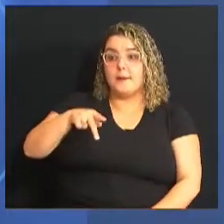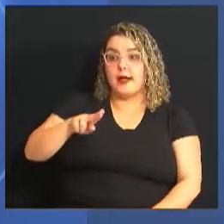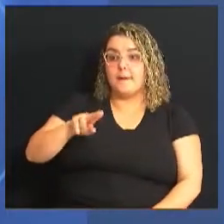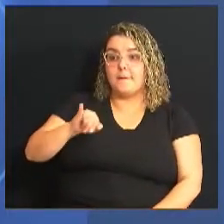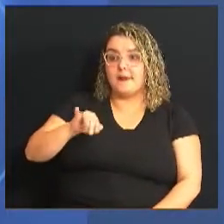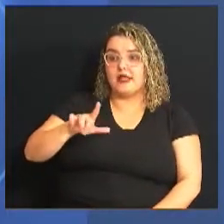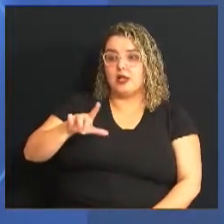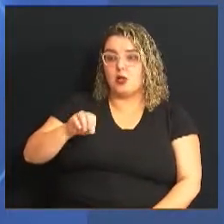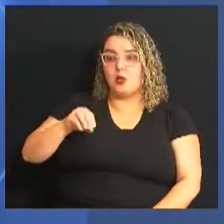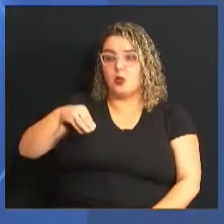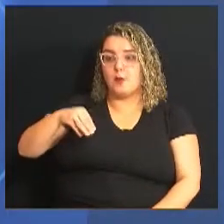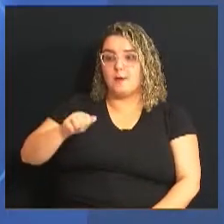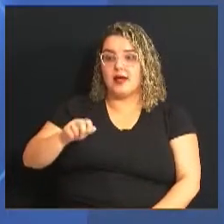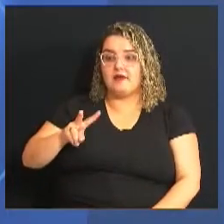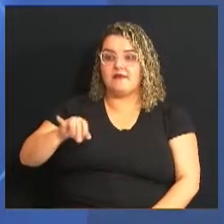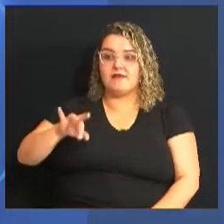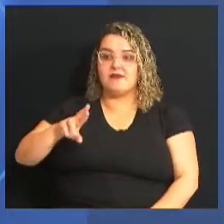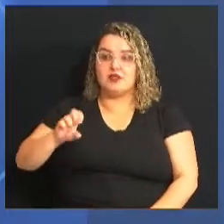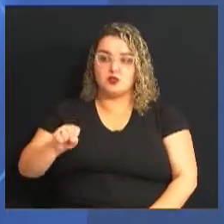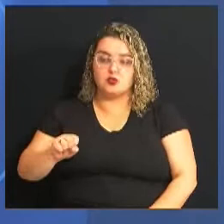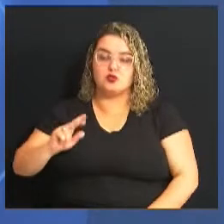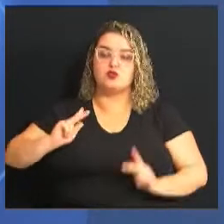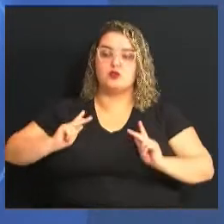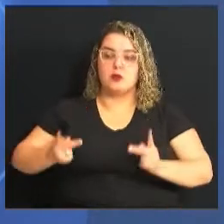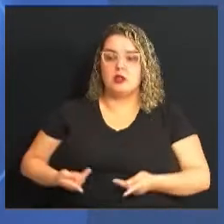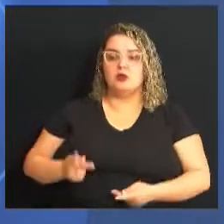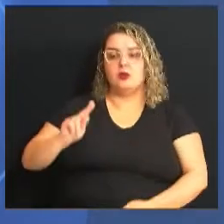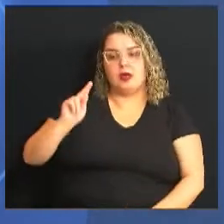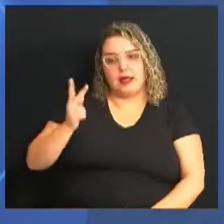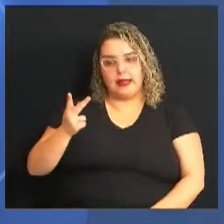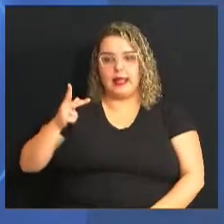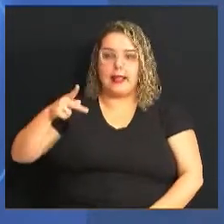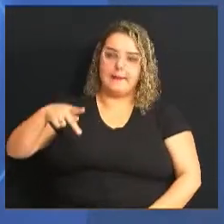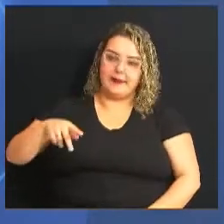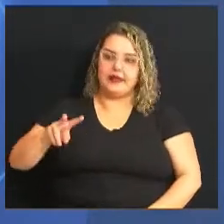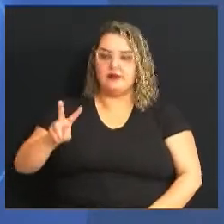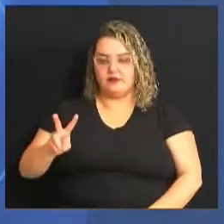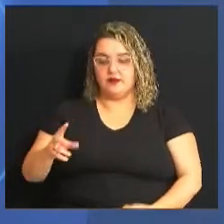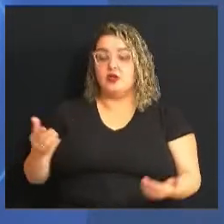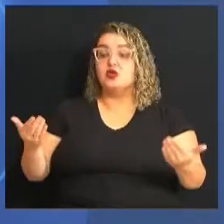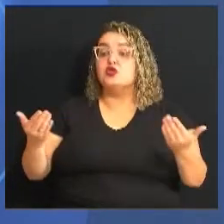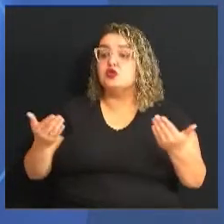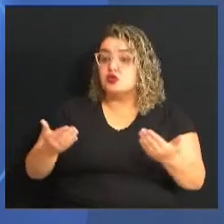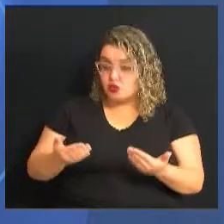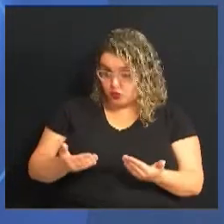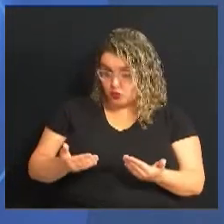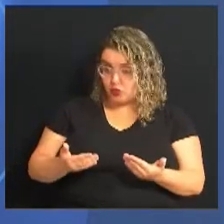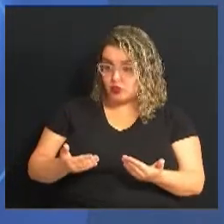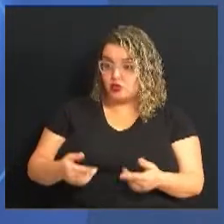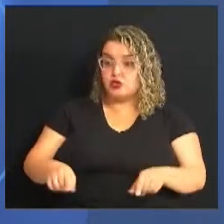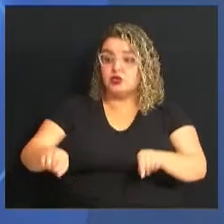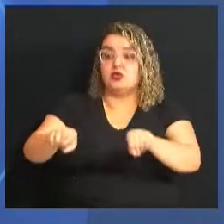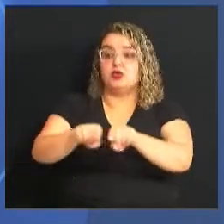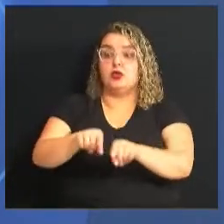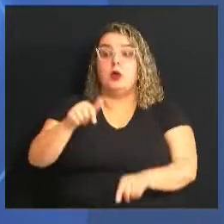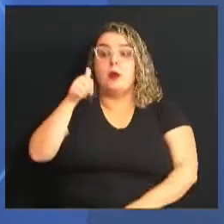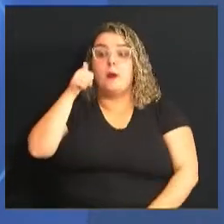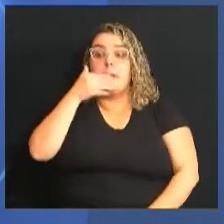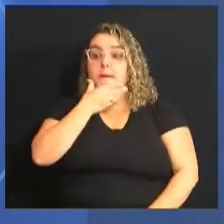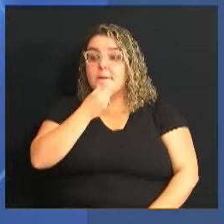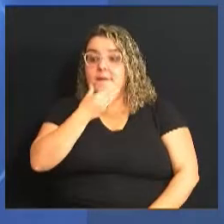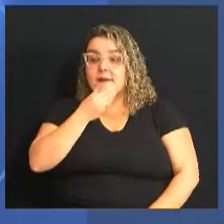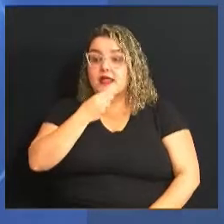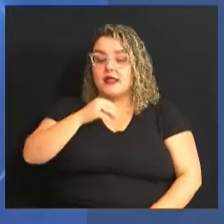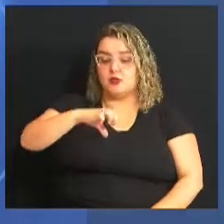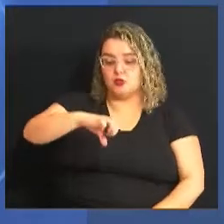humano, chamados de HPV. E a partir de hoje, em Campinas, também meninos de